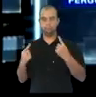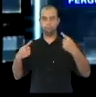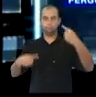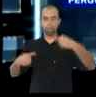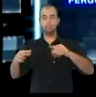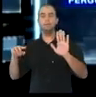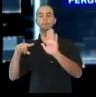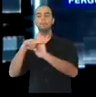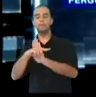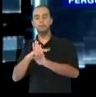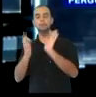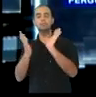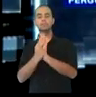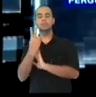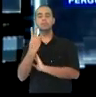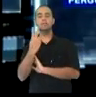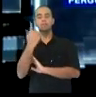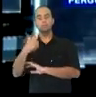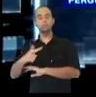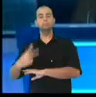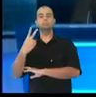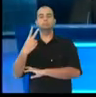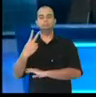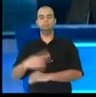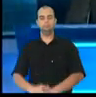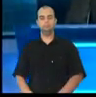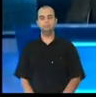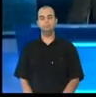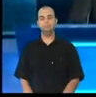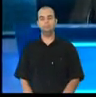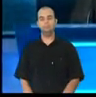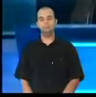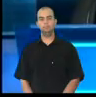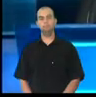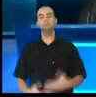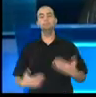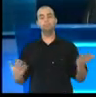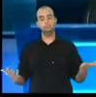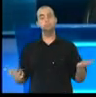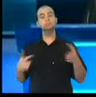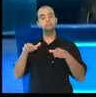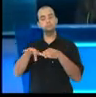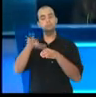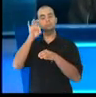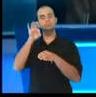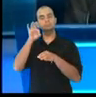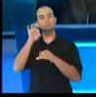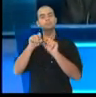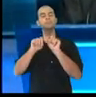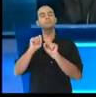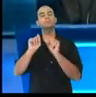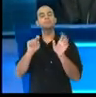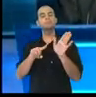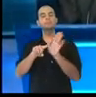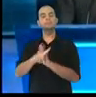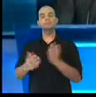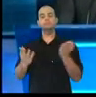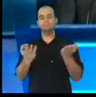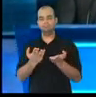no máximo 2 vezes. Muito bem, pela ordem do sorteio, esta rodada será